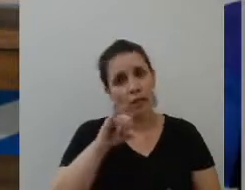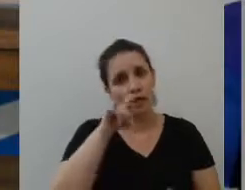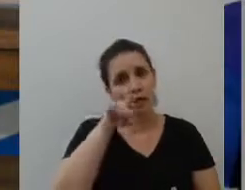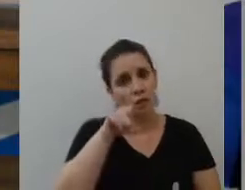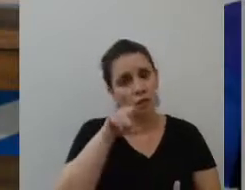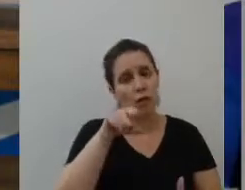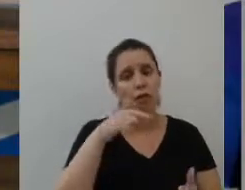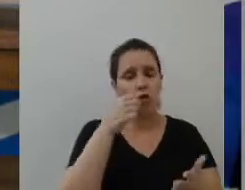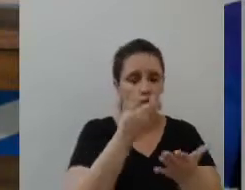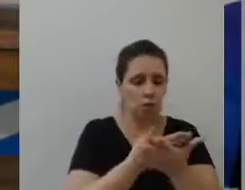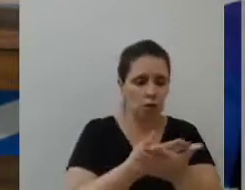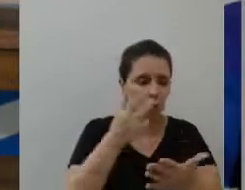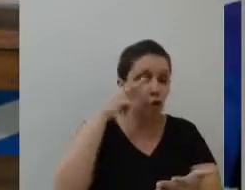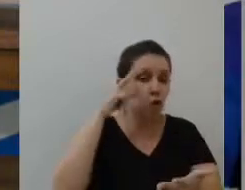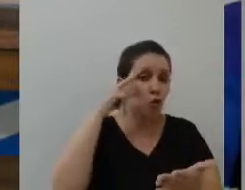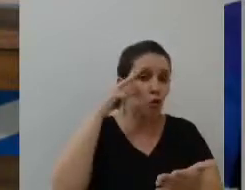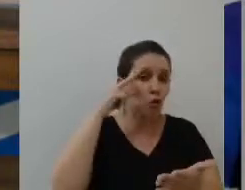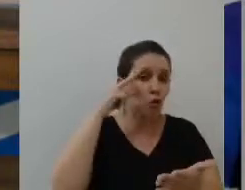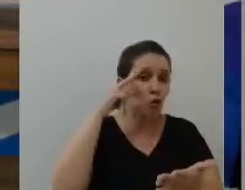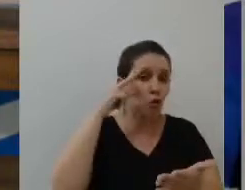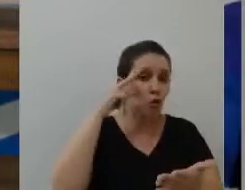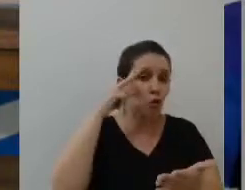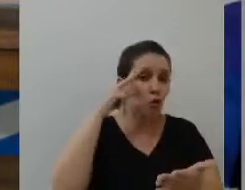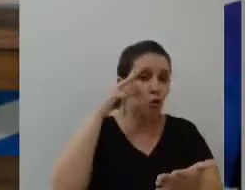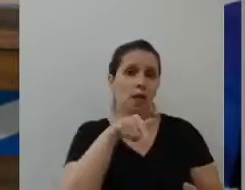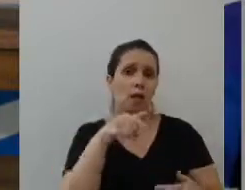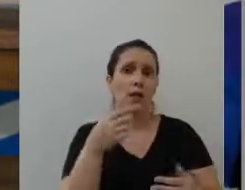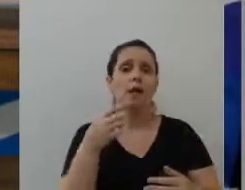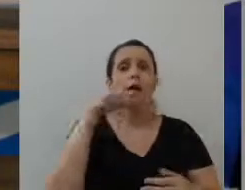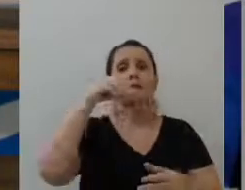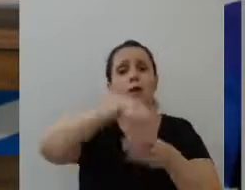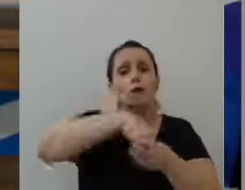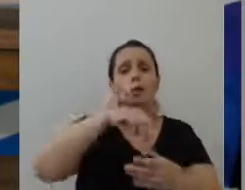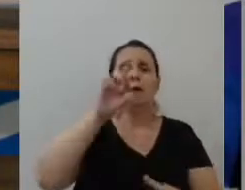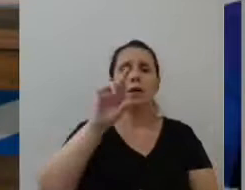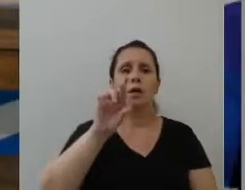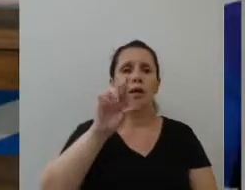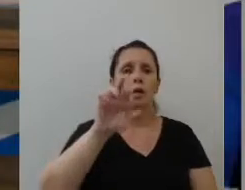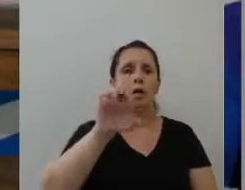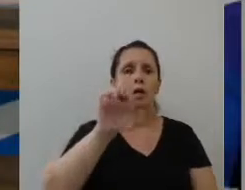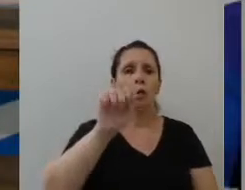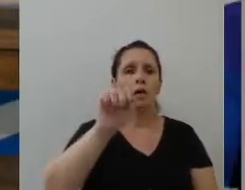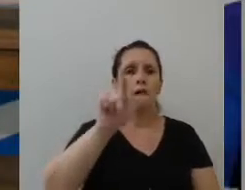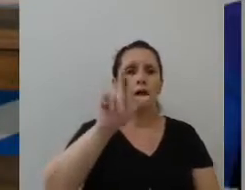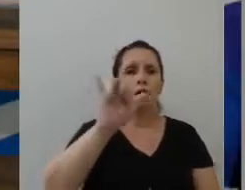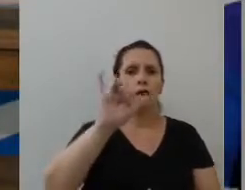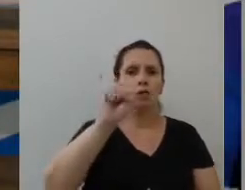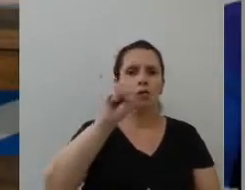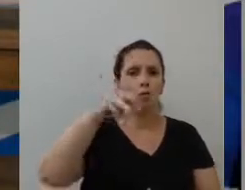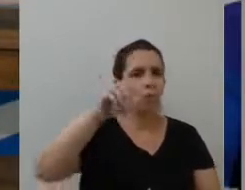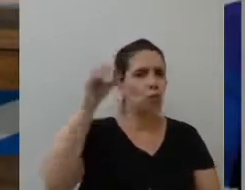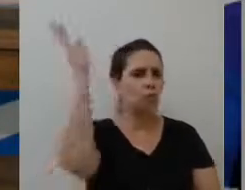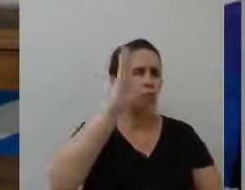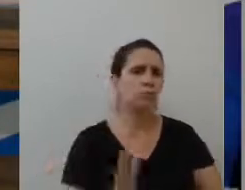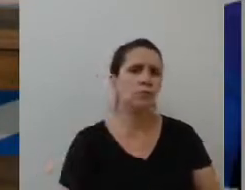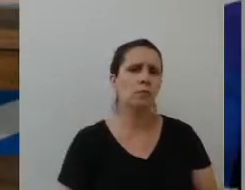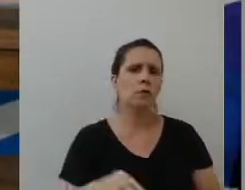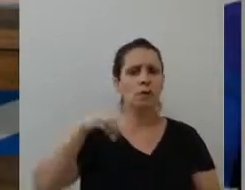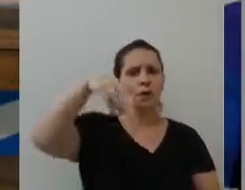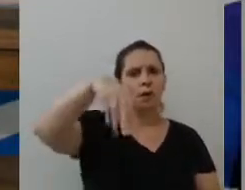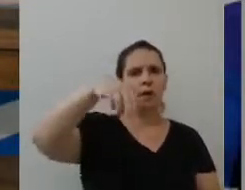ao realismo brasileiro. Eu não concordo muito com isso, não. Tá? Mas isso é uma outra discussão. Machado, para mim, ele é um